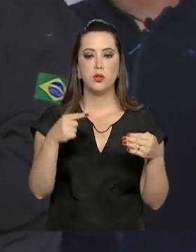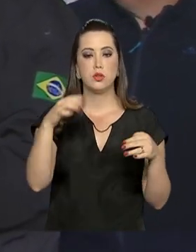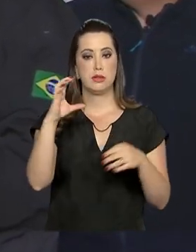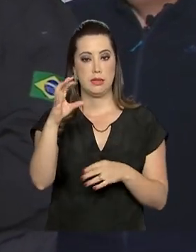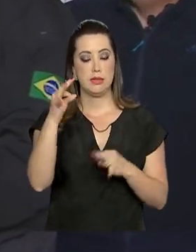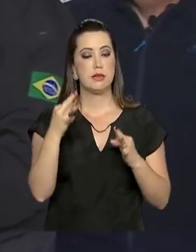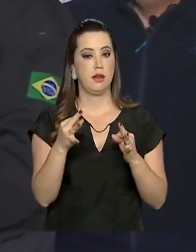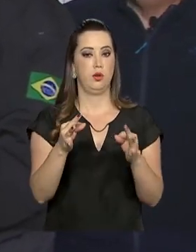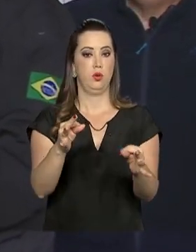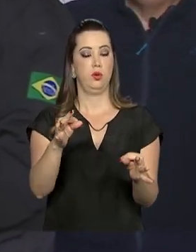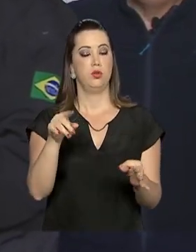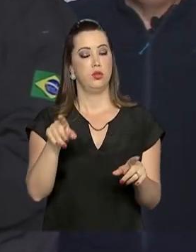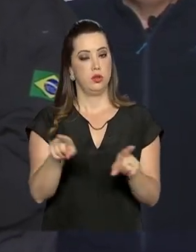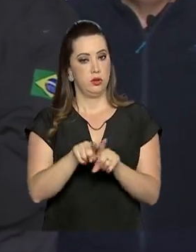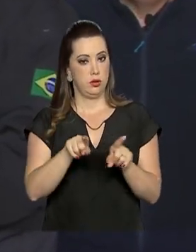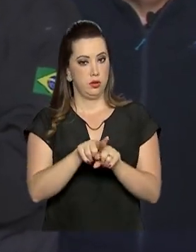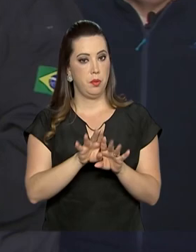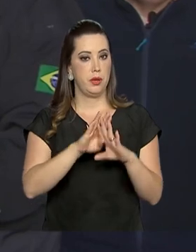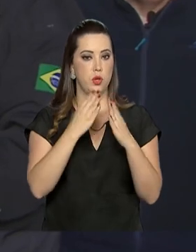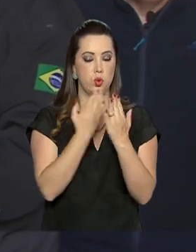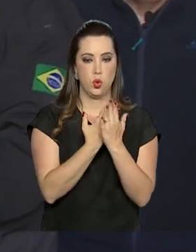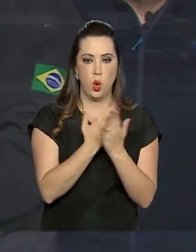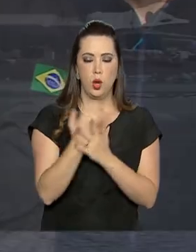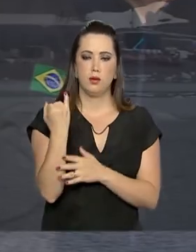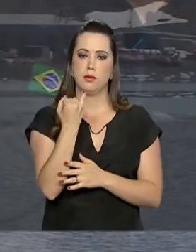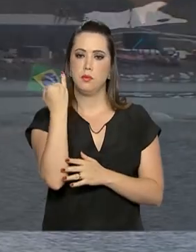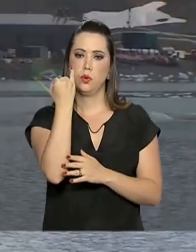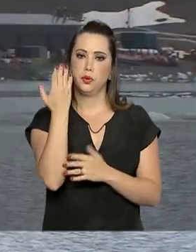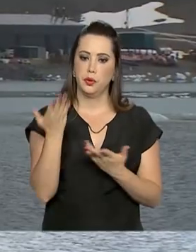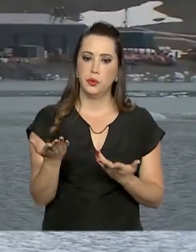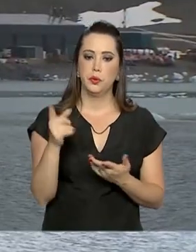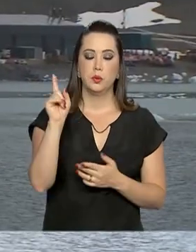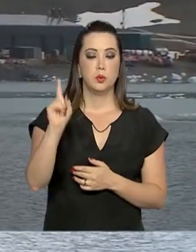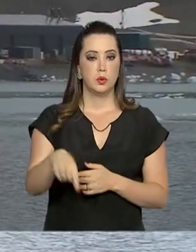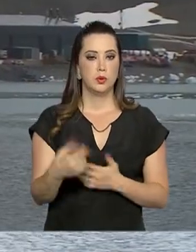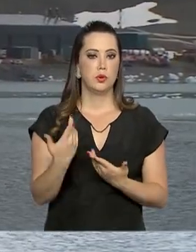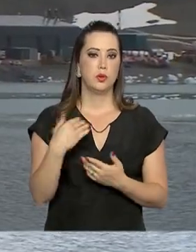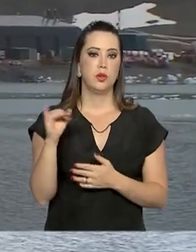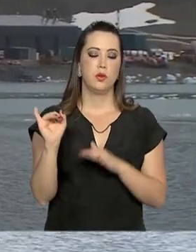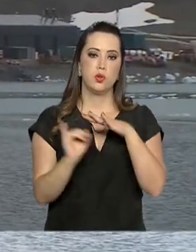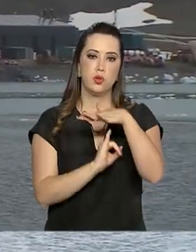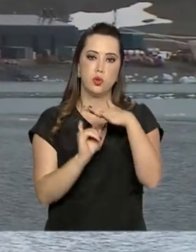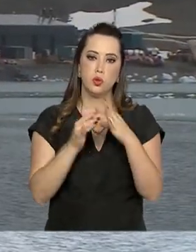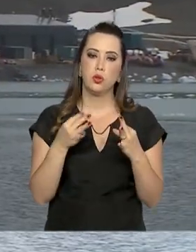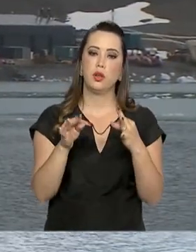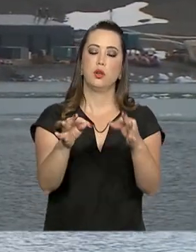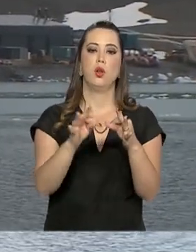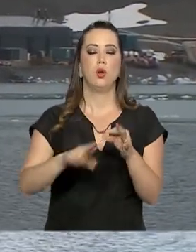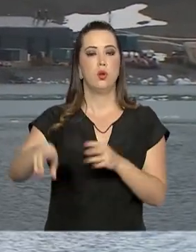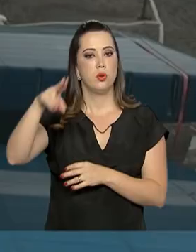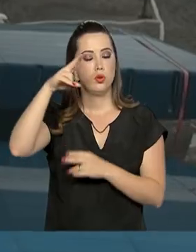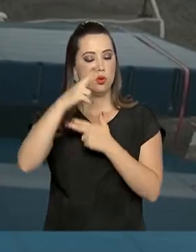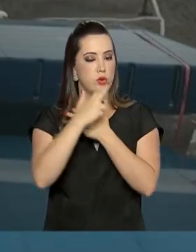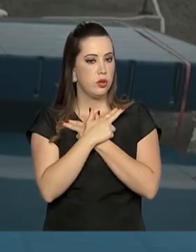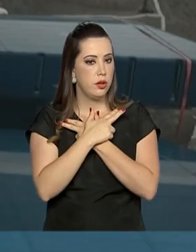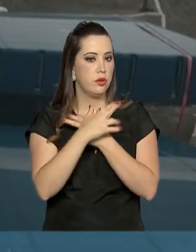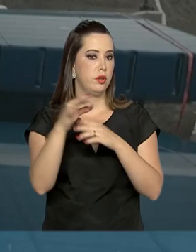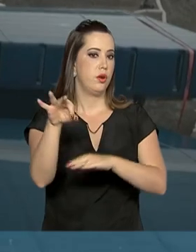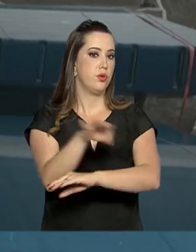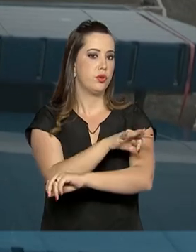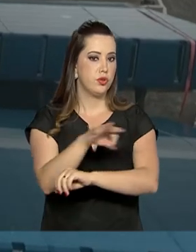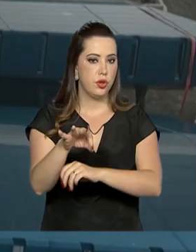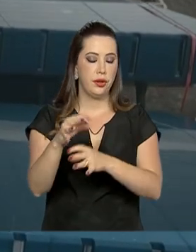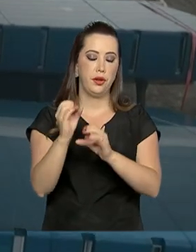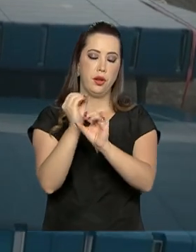ciência e tecnologia, assim como escolas de ponta, como são o Instituto Tecnológico da Aeronáutica, o Instituto Militar de Engenharia,